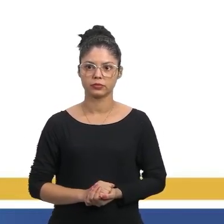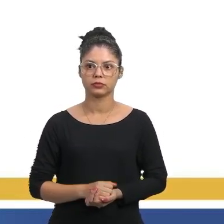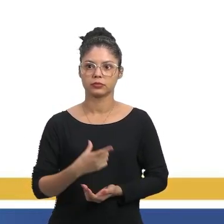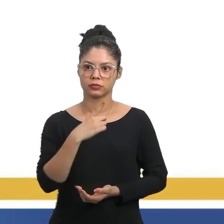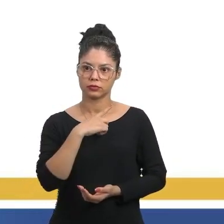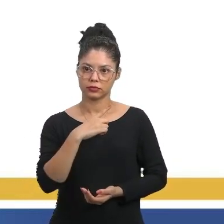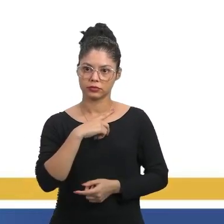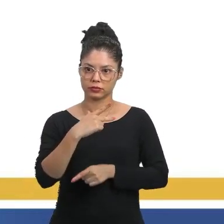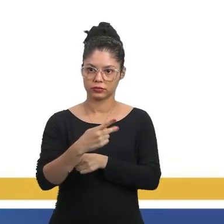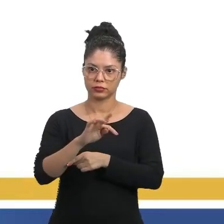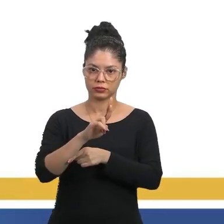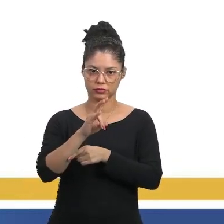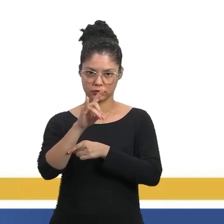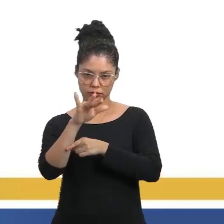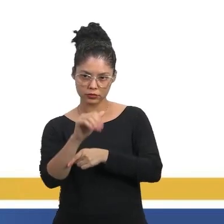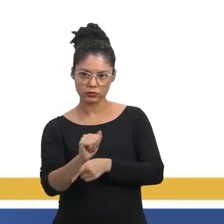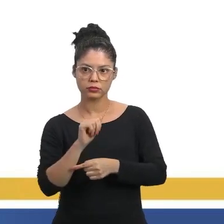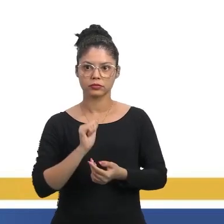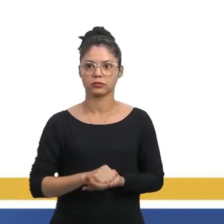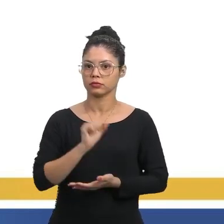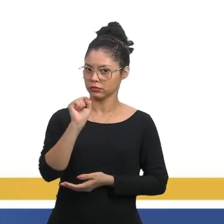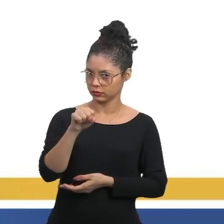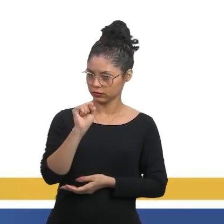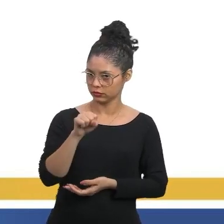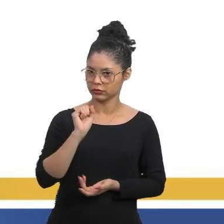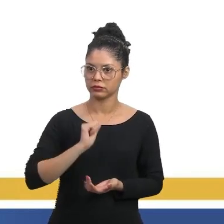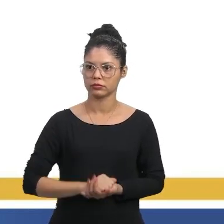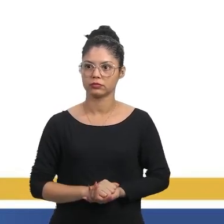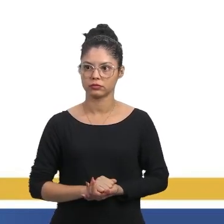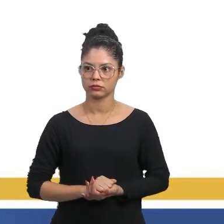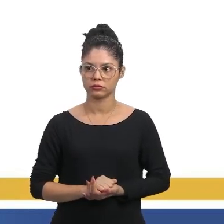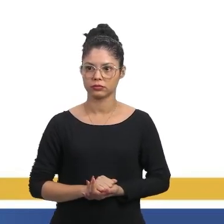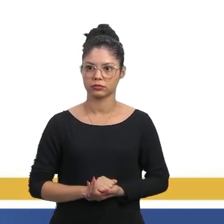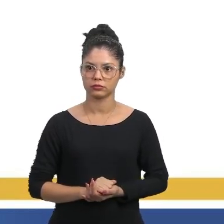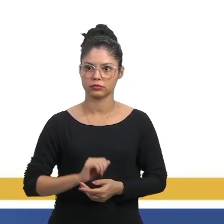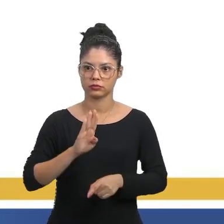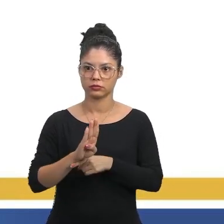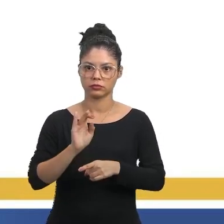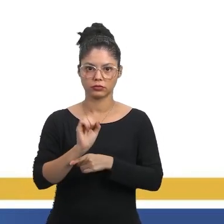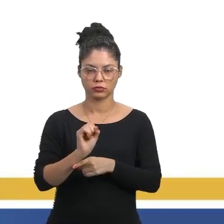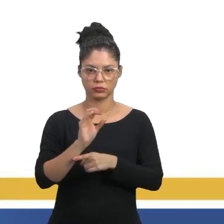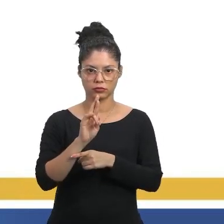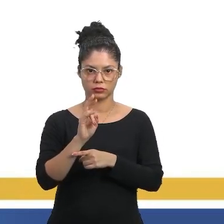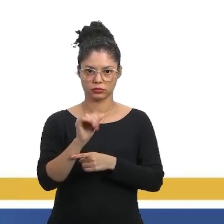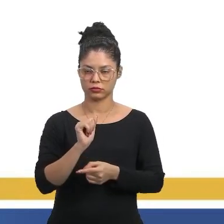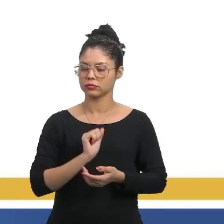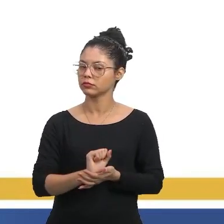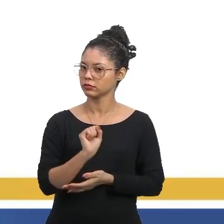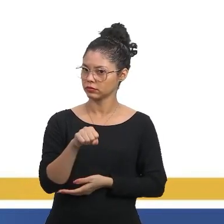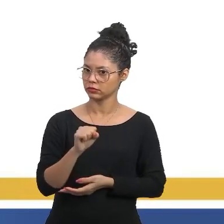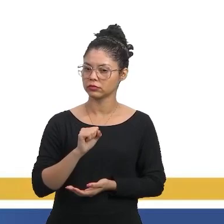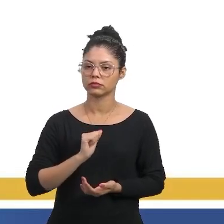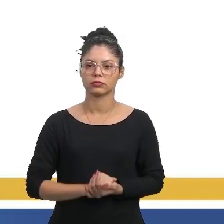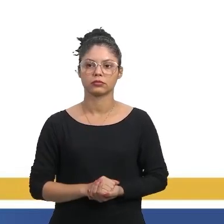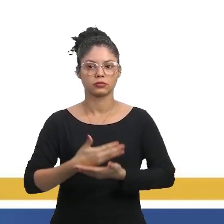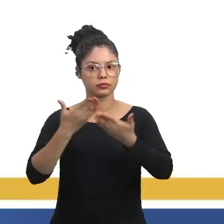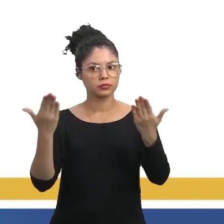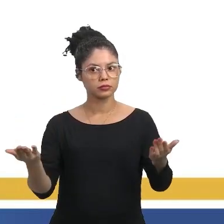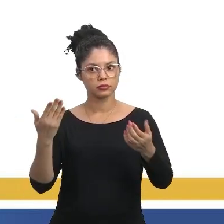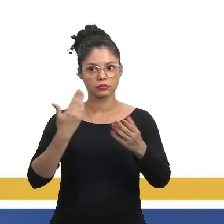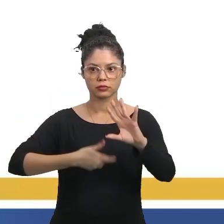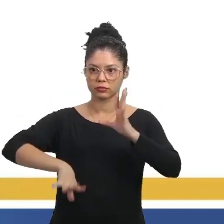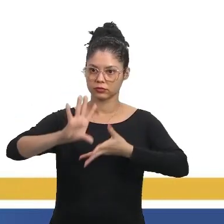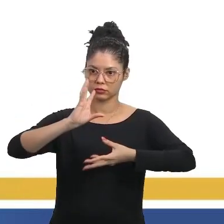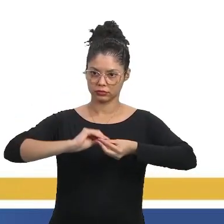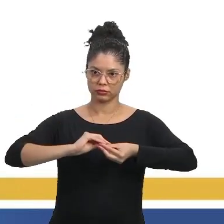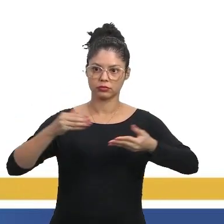contém prótons e nêutrons, o de Rutherford sim, o de Bohr sim, tá? Então esse foi o